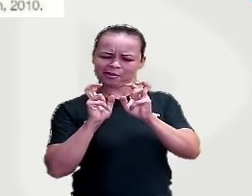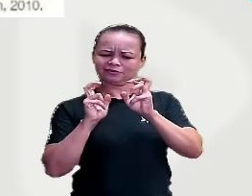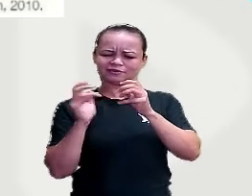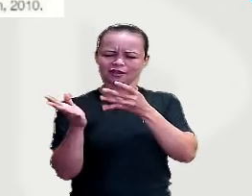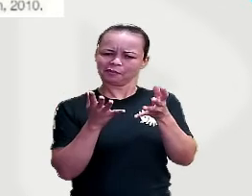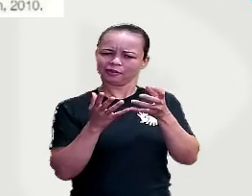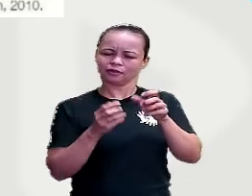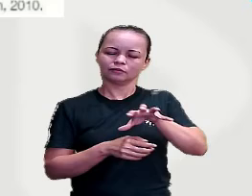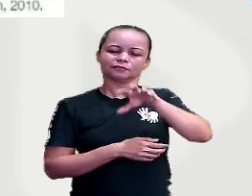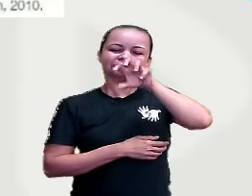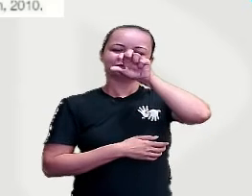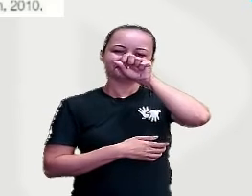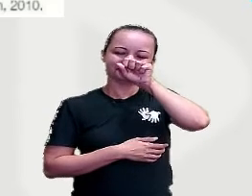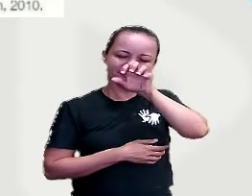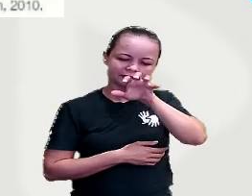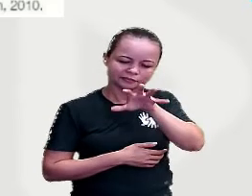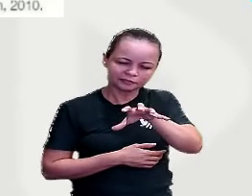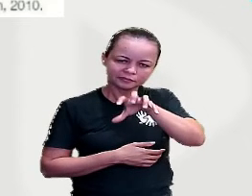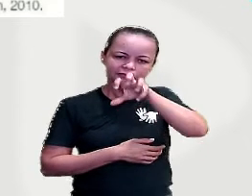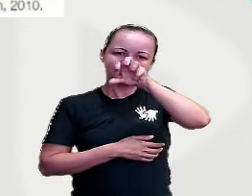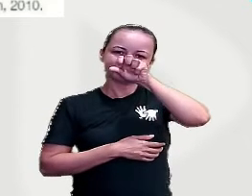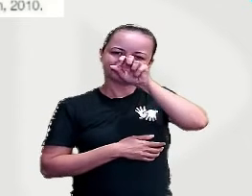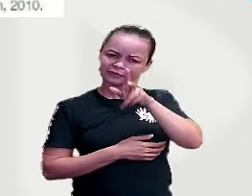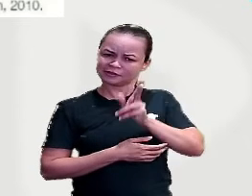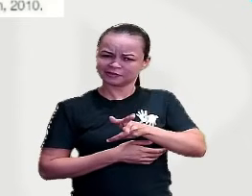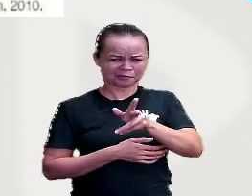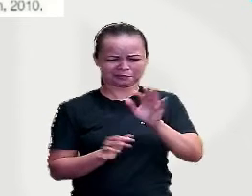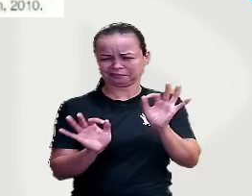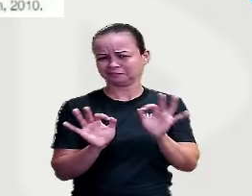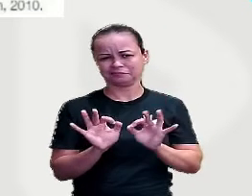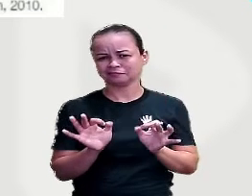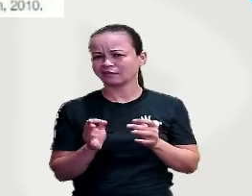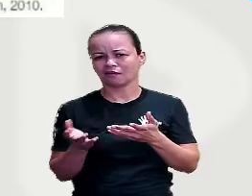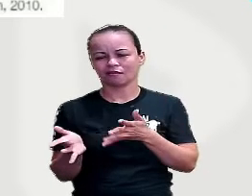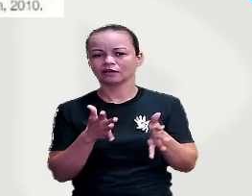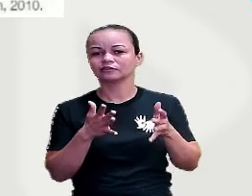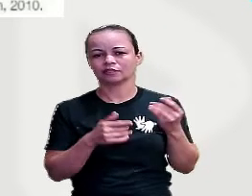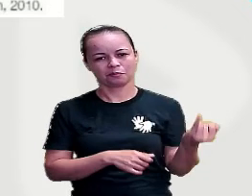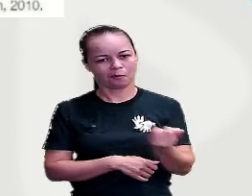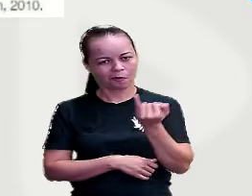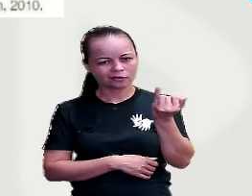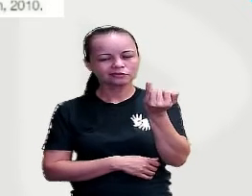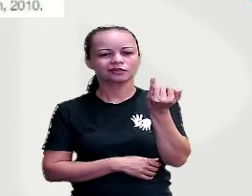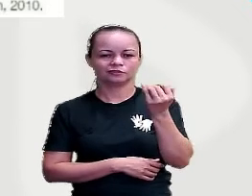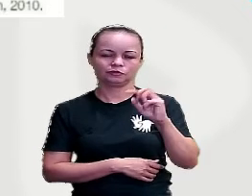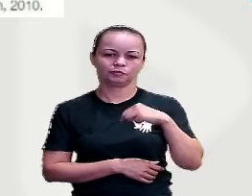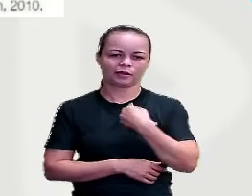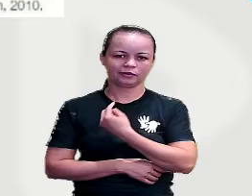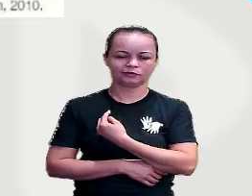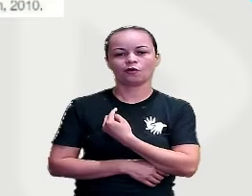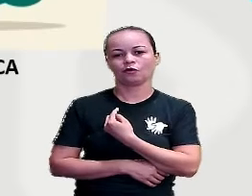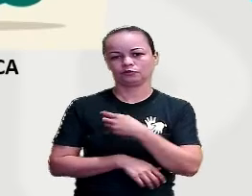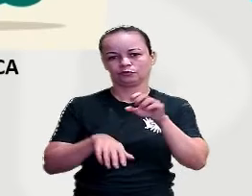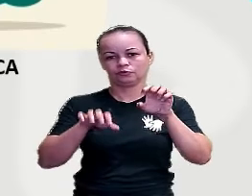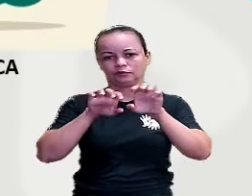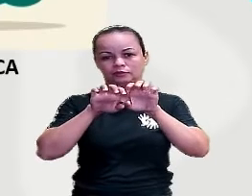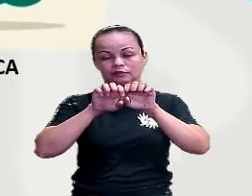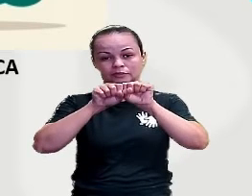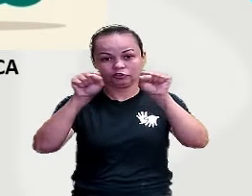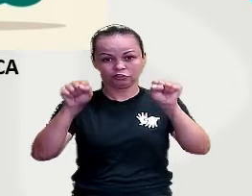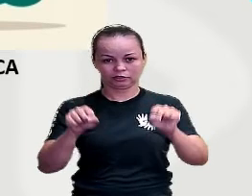realizando esse movimento de inspiração e de expiração tão importante aí para o nosso